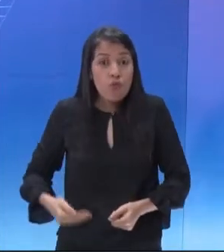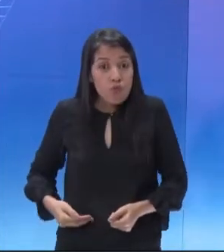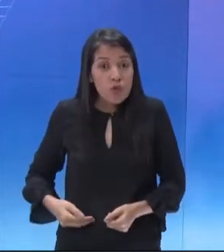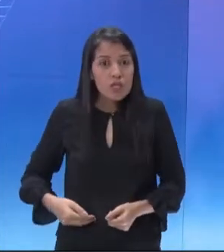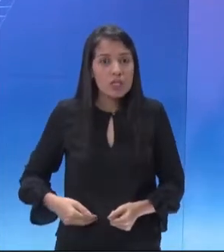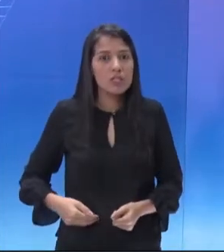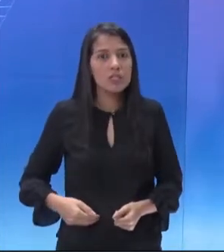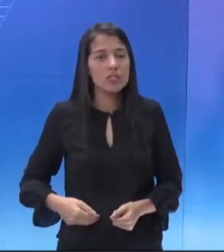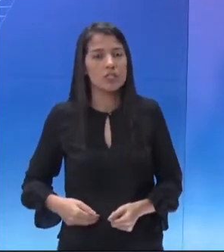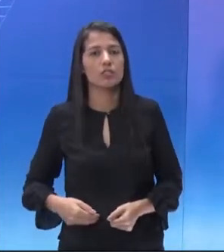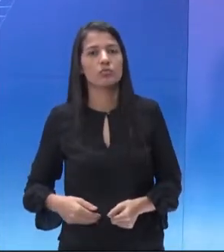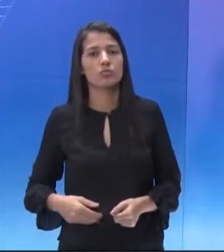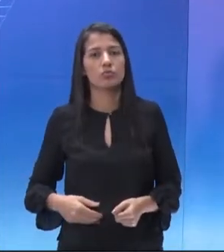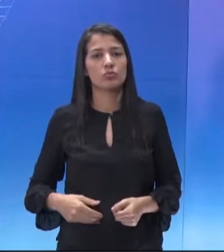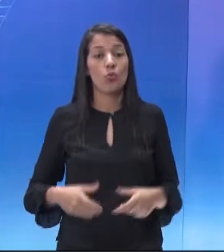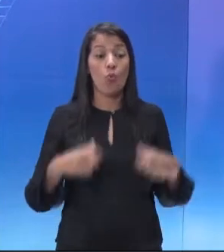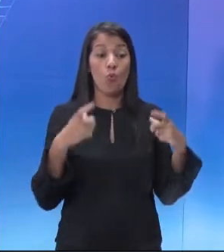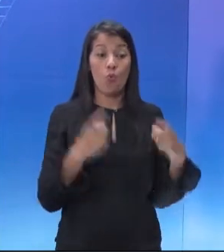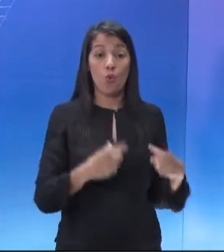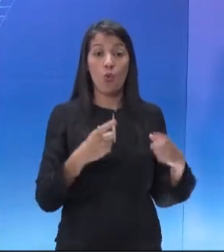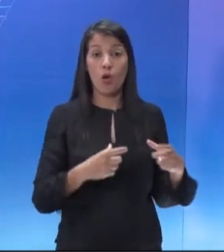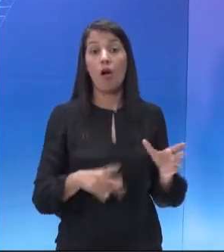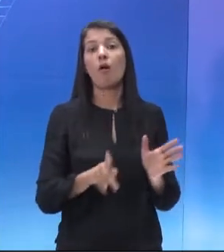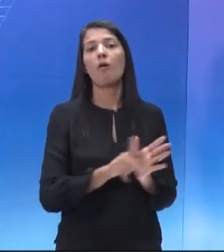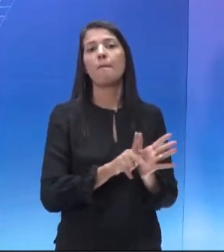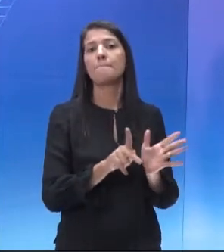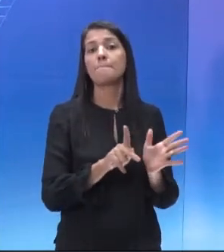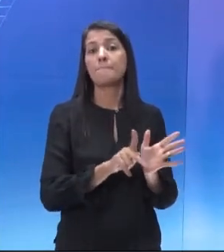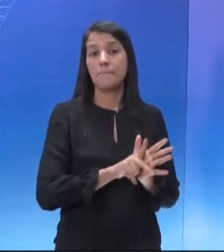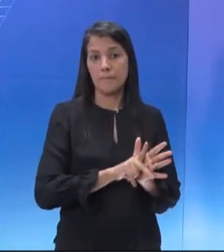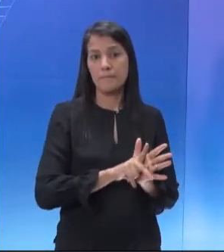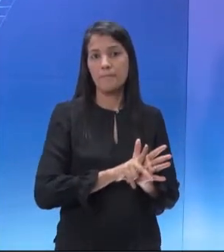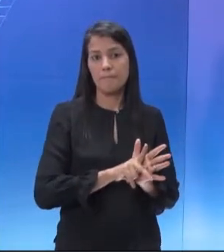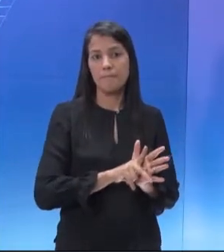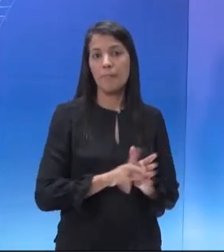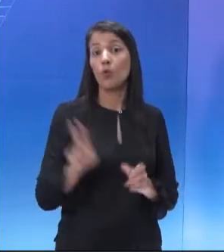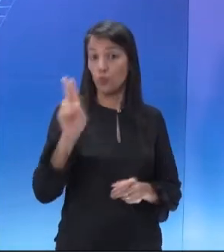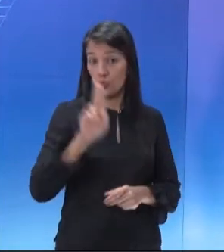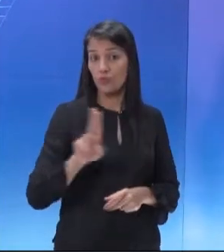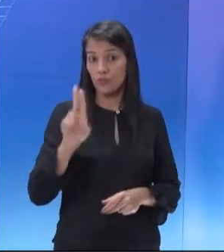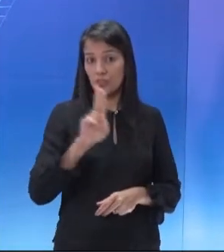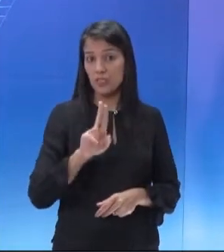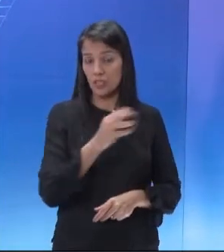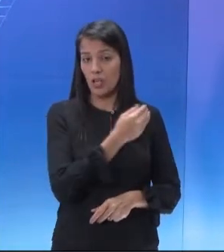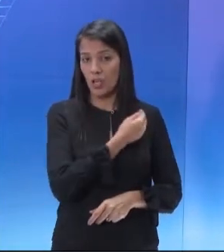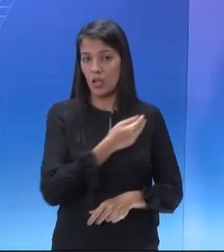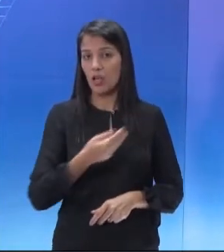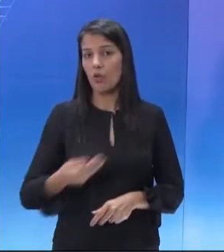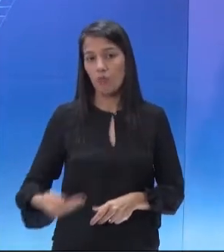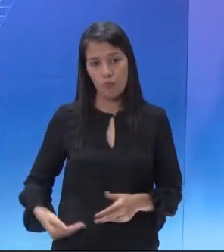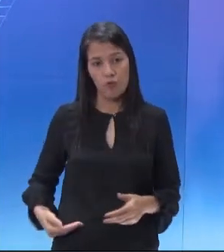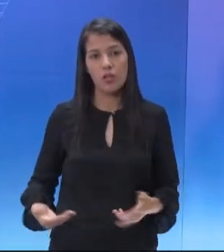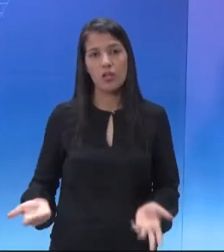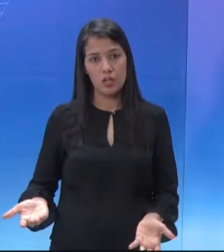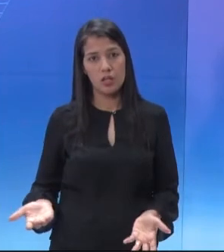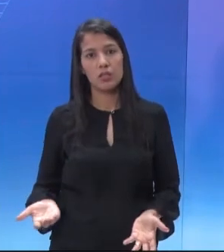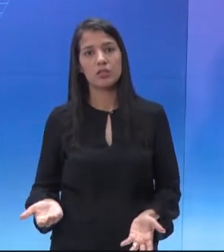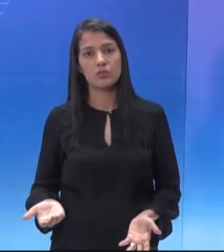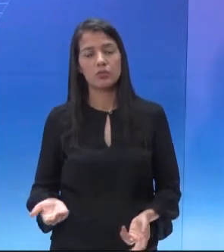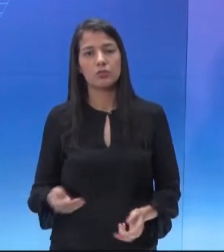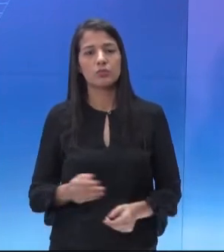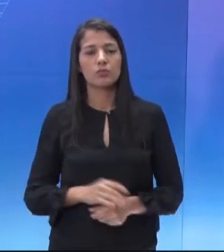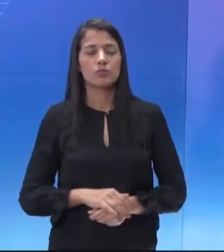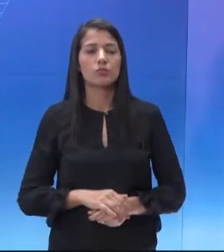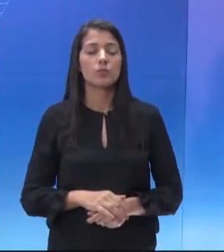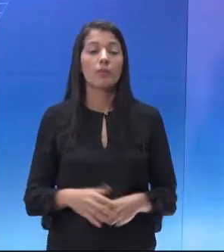Mas o IBAMA, a última pesquisa do IBAMA mostrou o número tal. O IBAMA pode ser referência para a